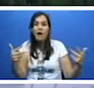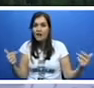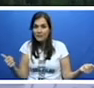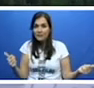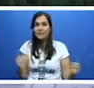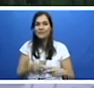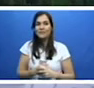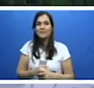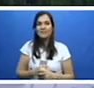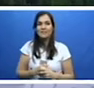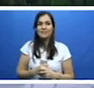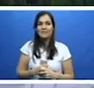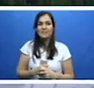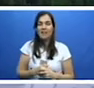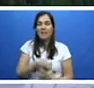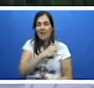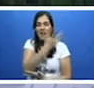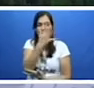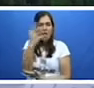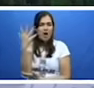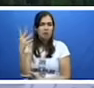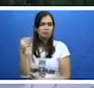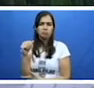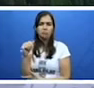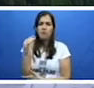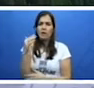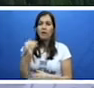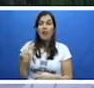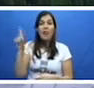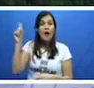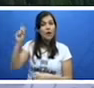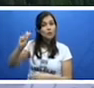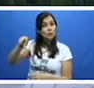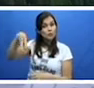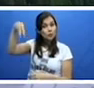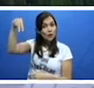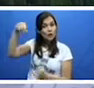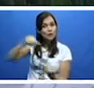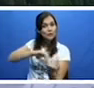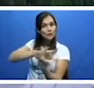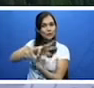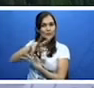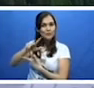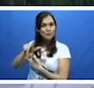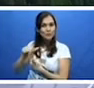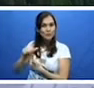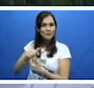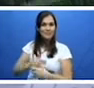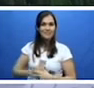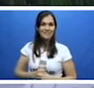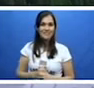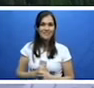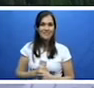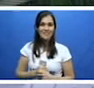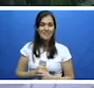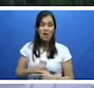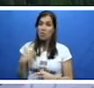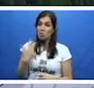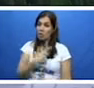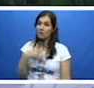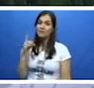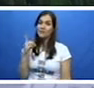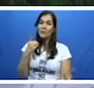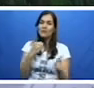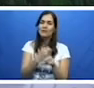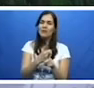também chamada de Floresta boreal das coníferas que fica no norte do mundo no extremo norte podemos encontrar essa